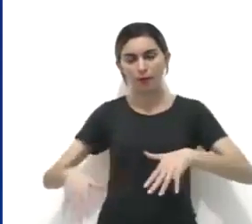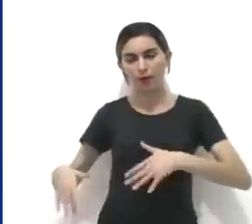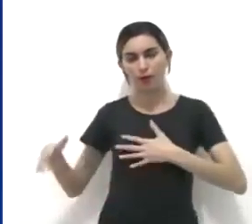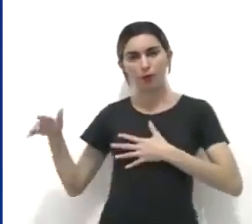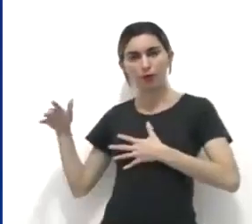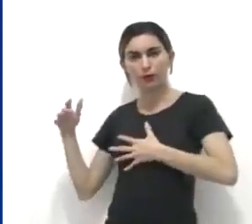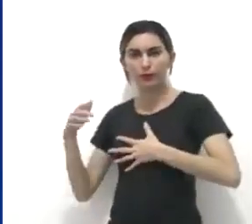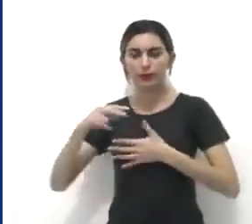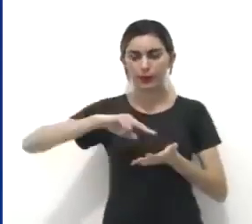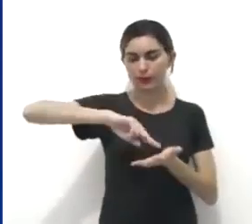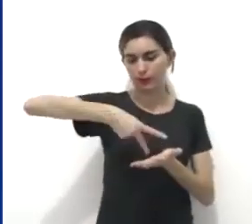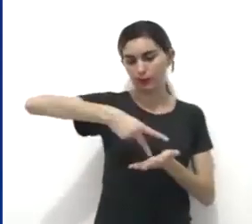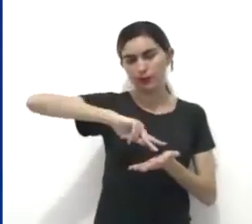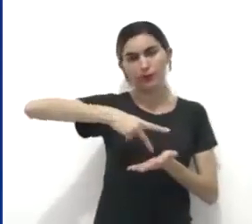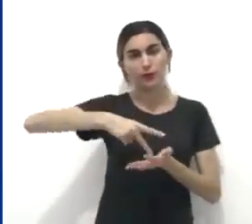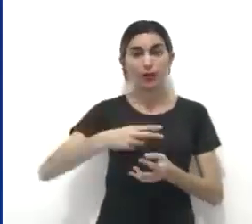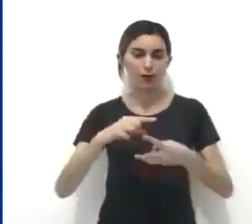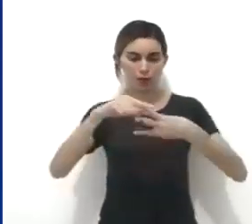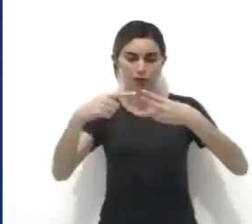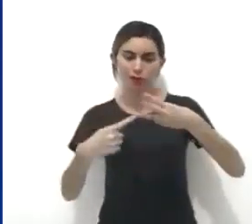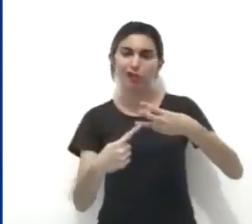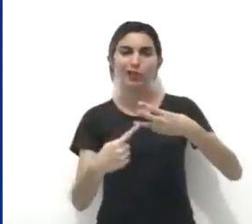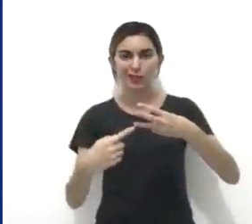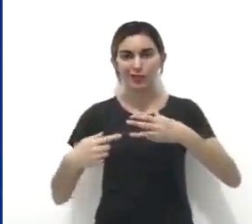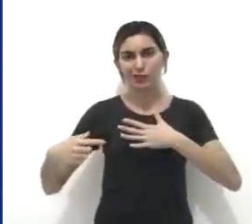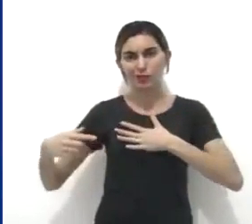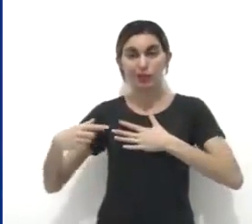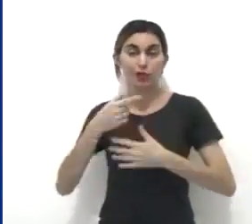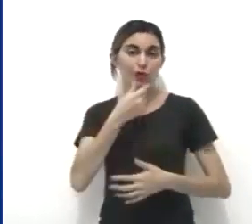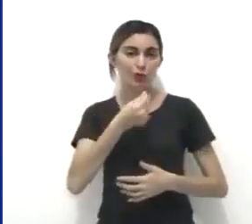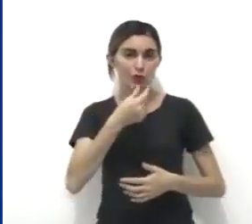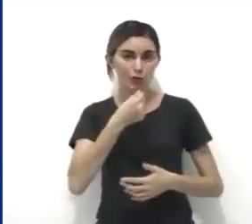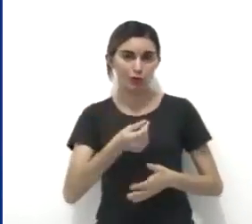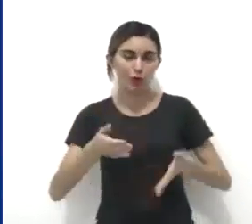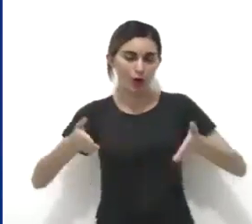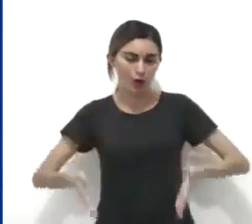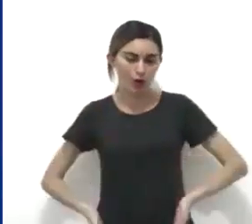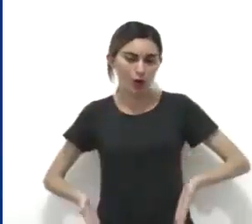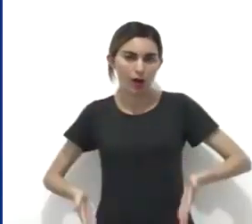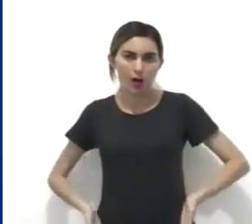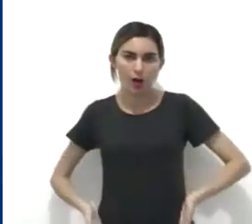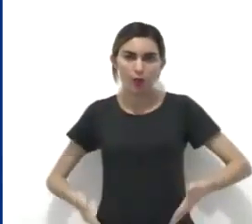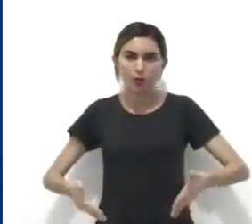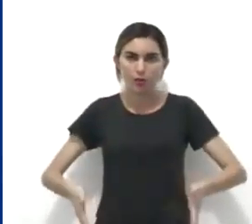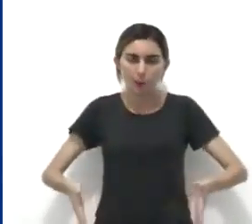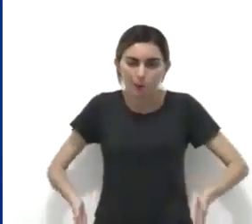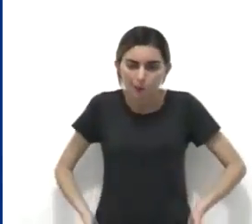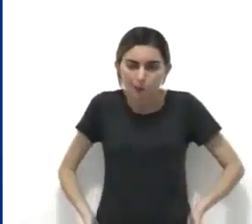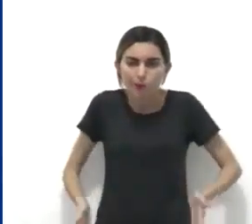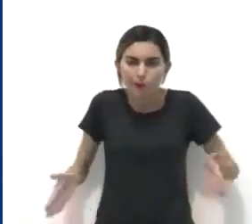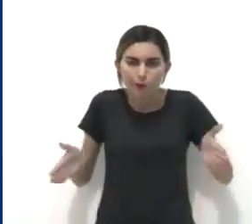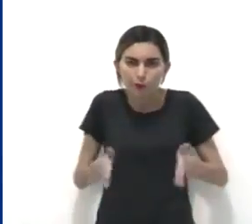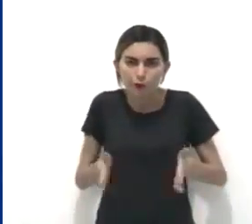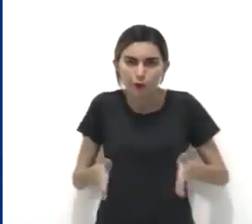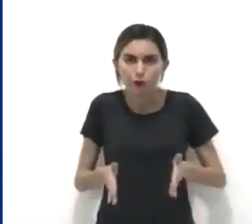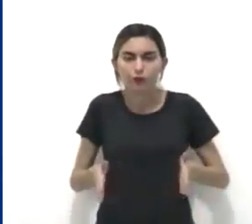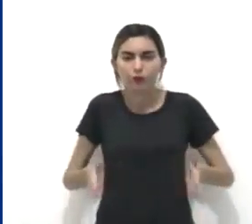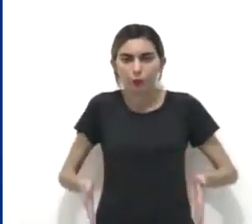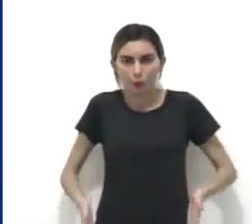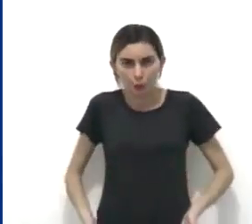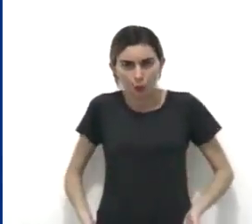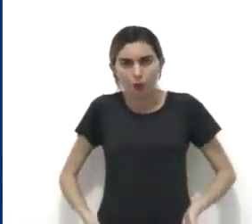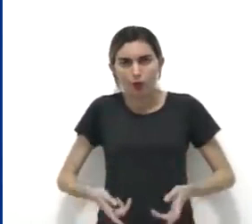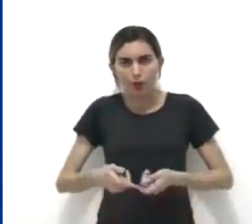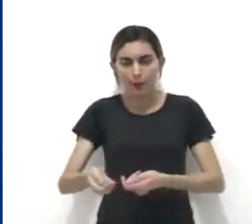à dança, tá? E nas 3 danças que a gente viu. E os homens usam calças curtas, costumadamente chamada